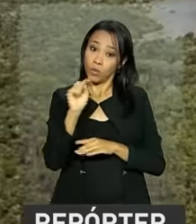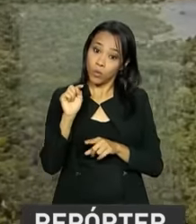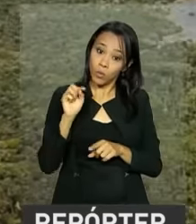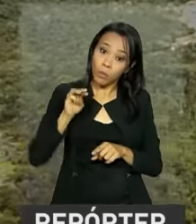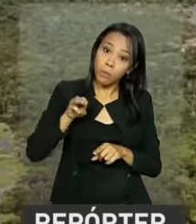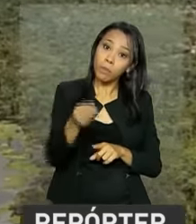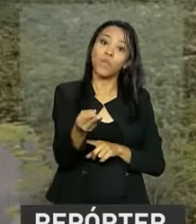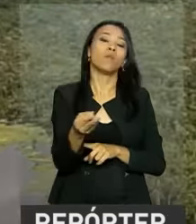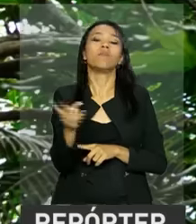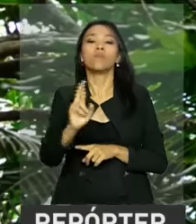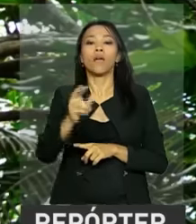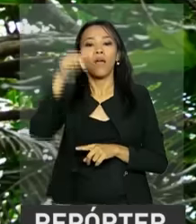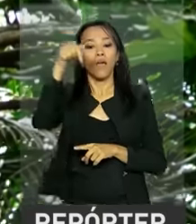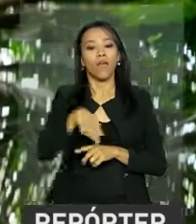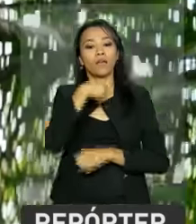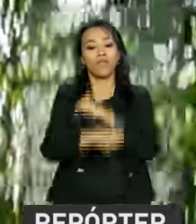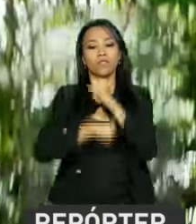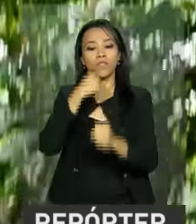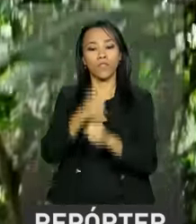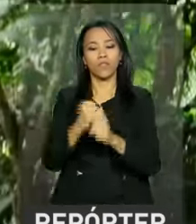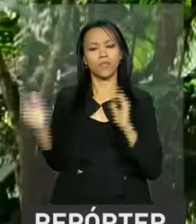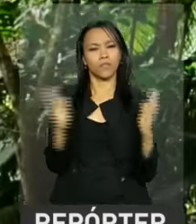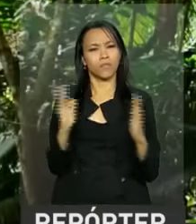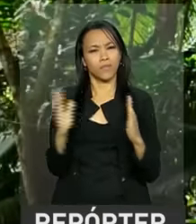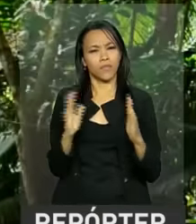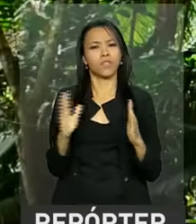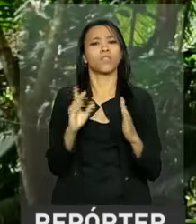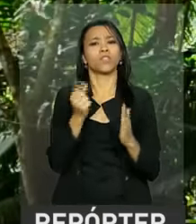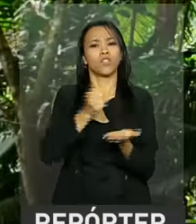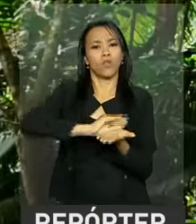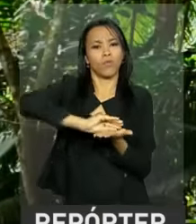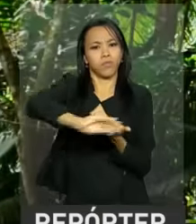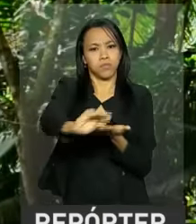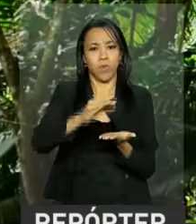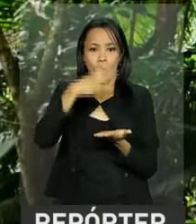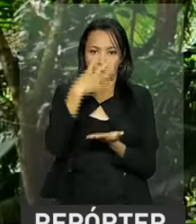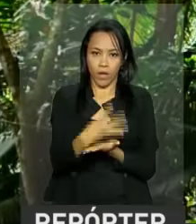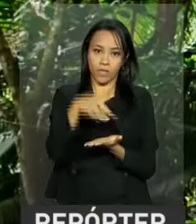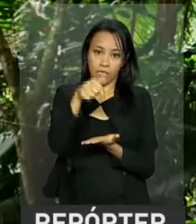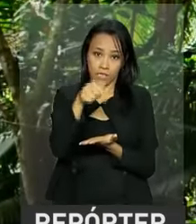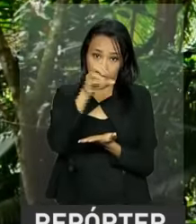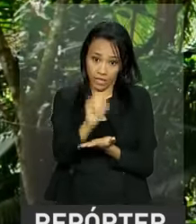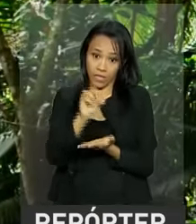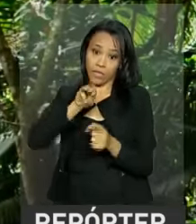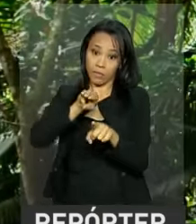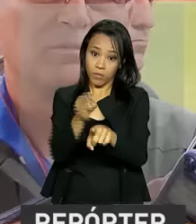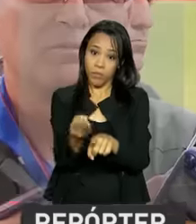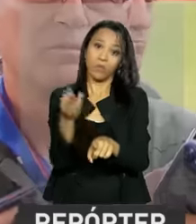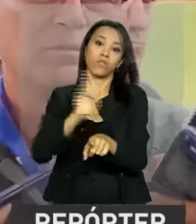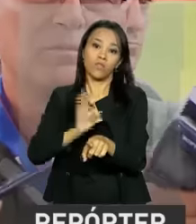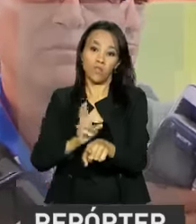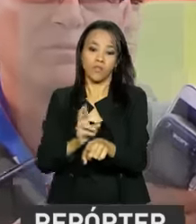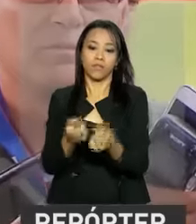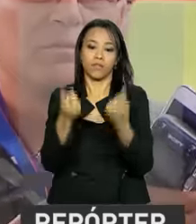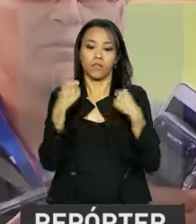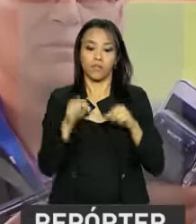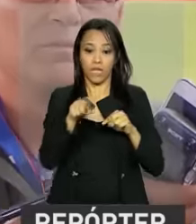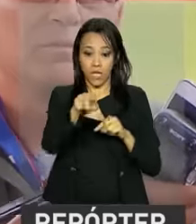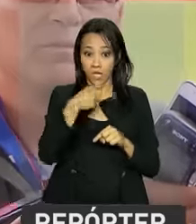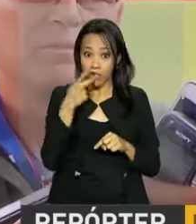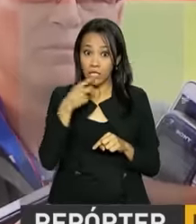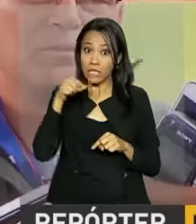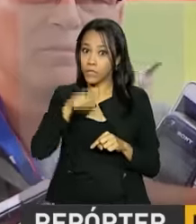deais e neste ano está previsto o investimento de R 470 milhões deais Esta é a grande